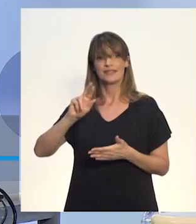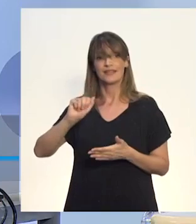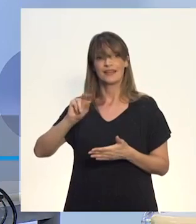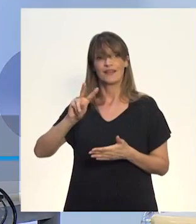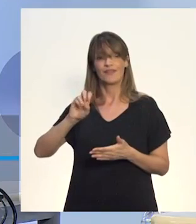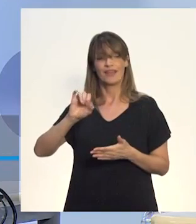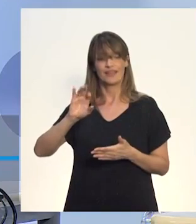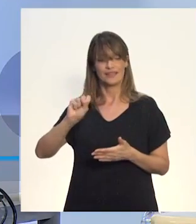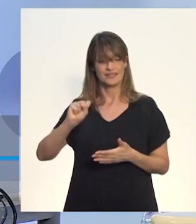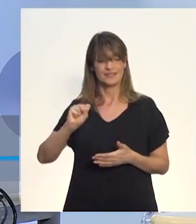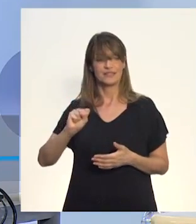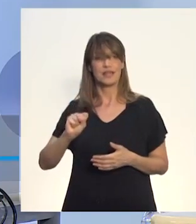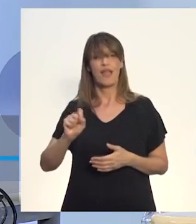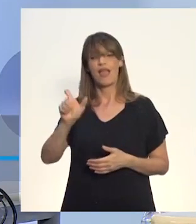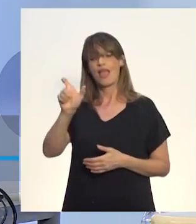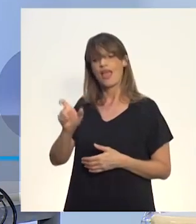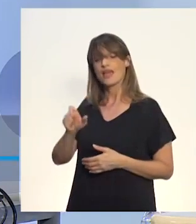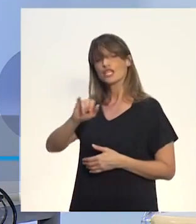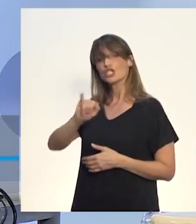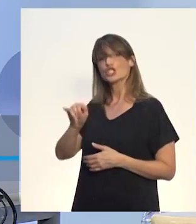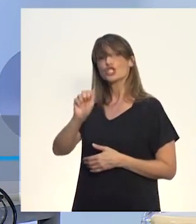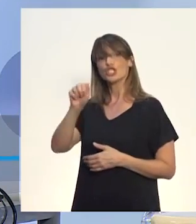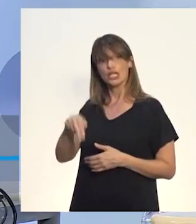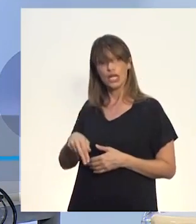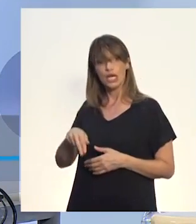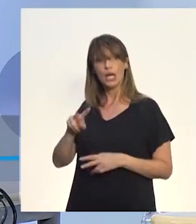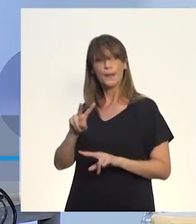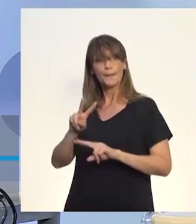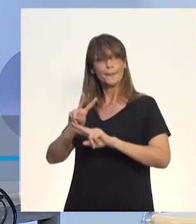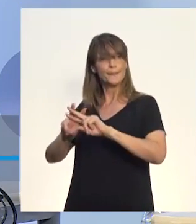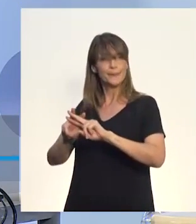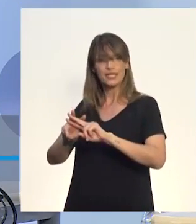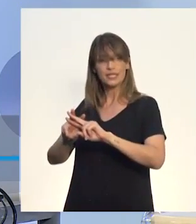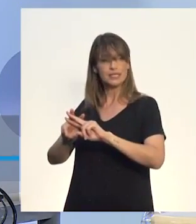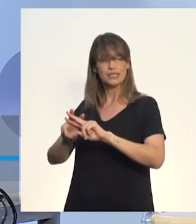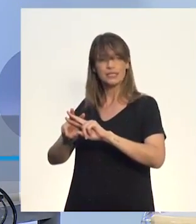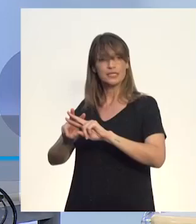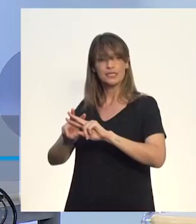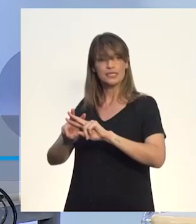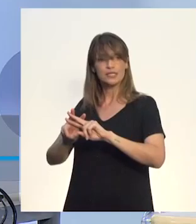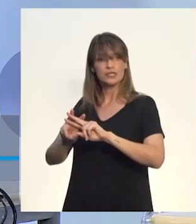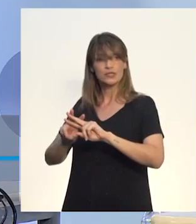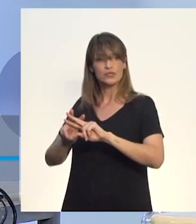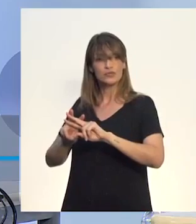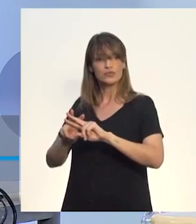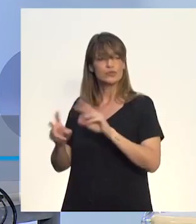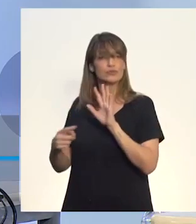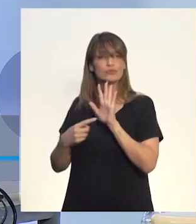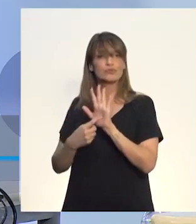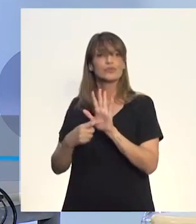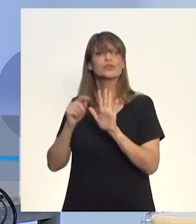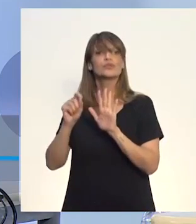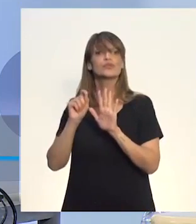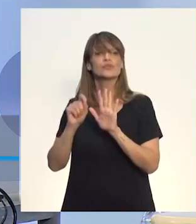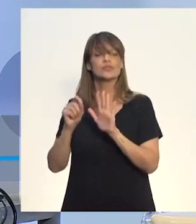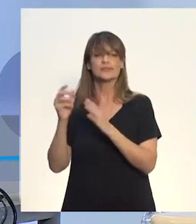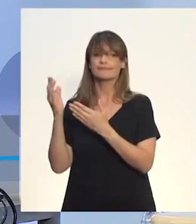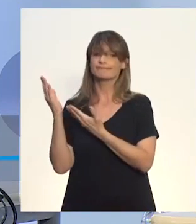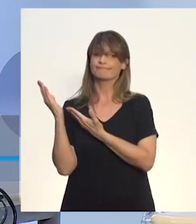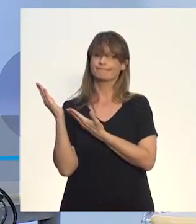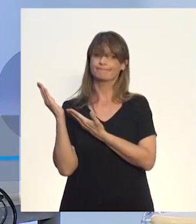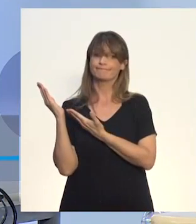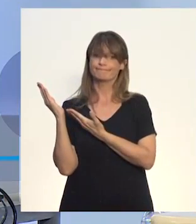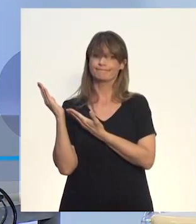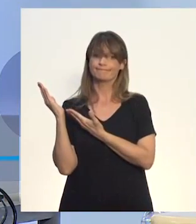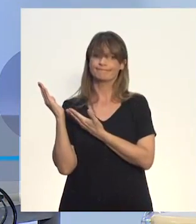Jean Valjean é preso, aparece na figura na vida do Valjean, aparece a figura que vai aí na tela para